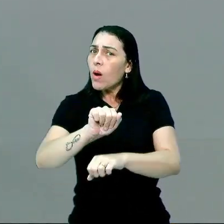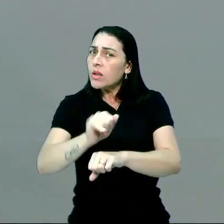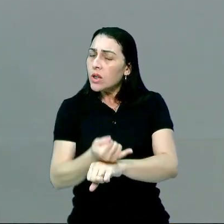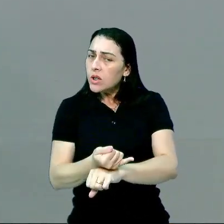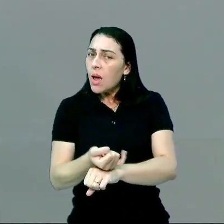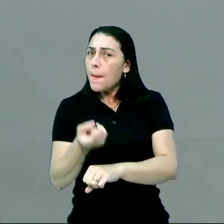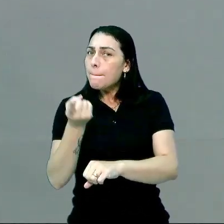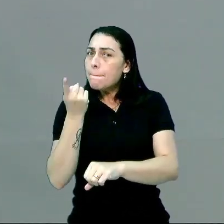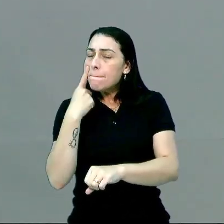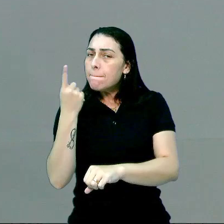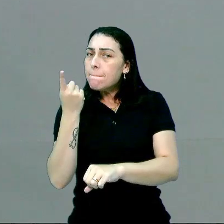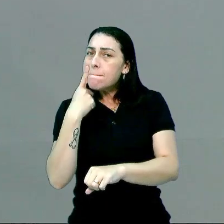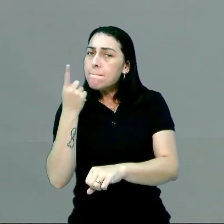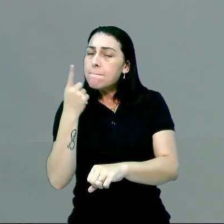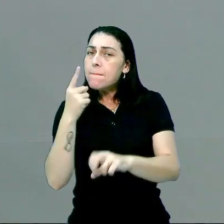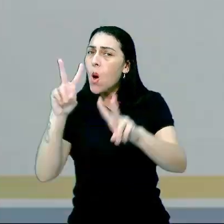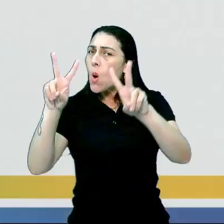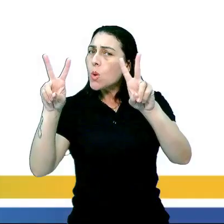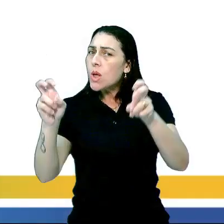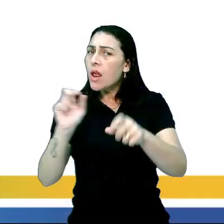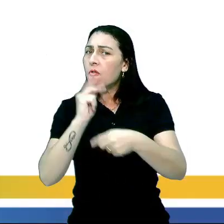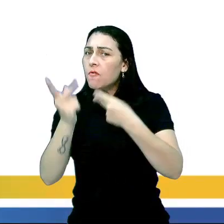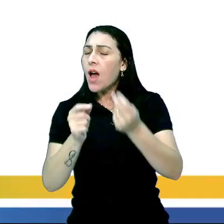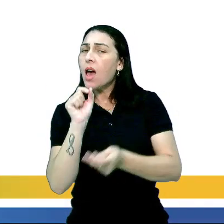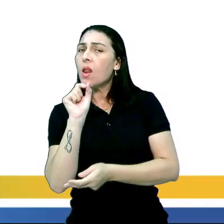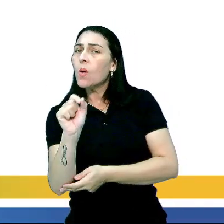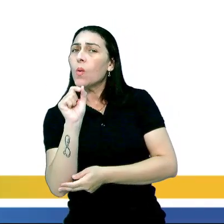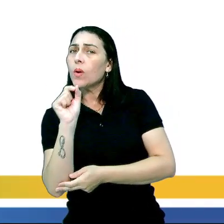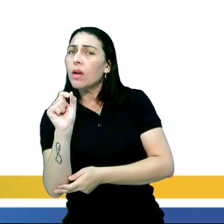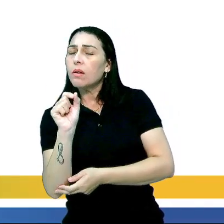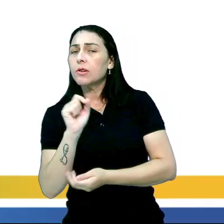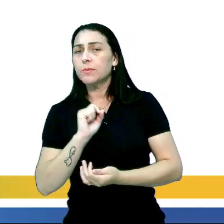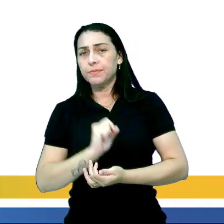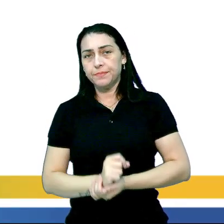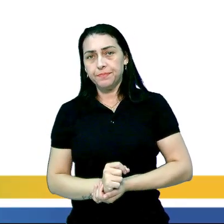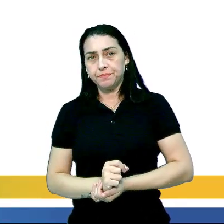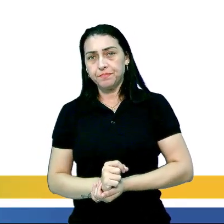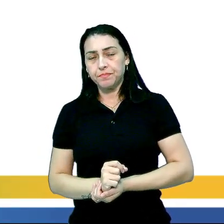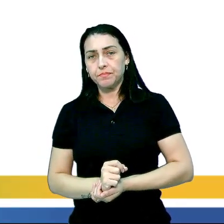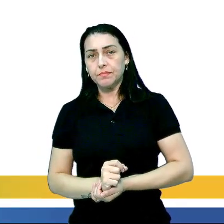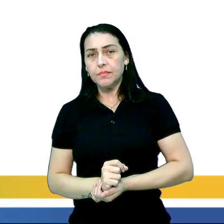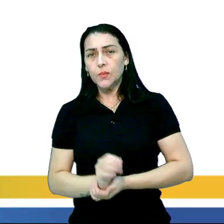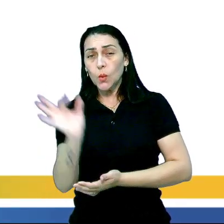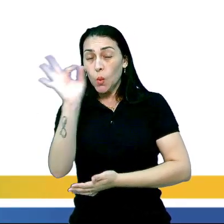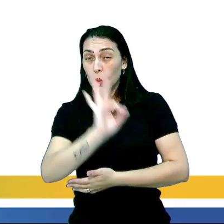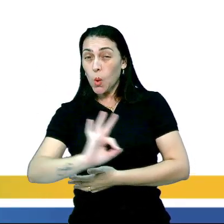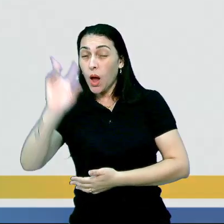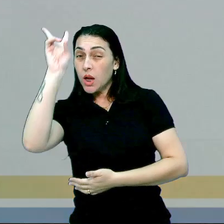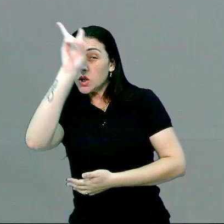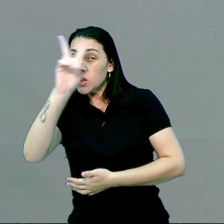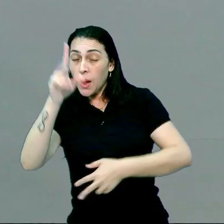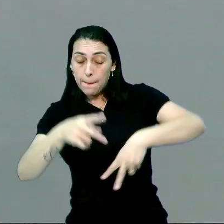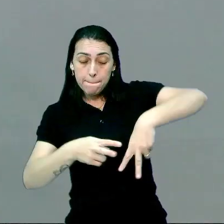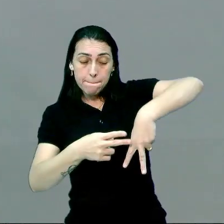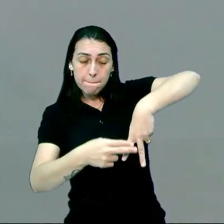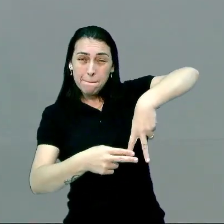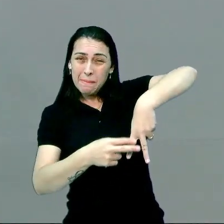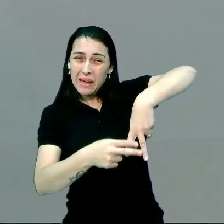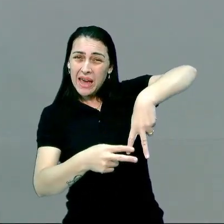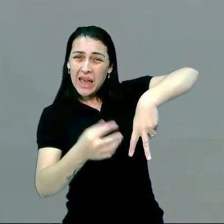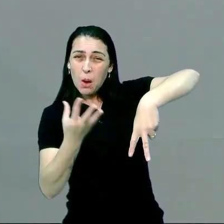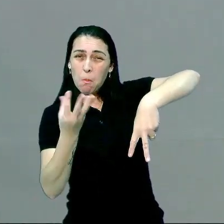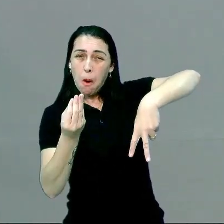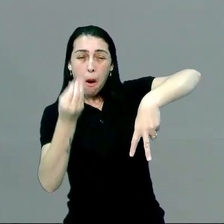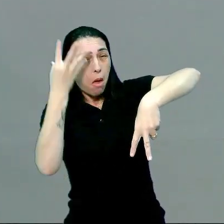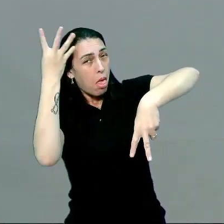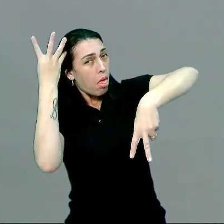adjetivo? Observe que o título do texto diz o seguinte: A terrível história da perna